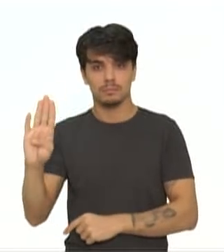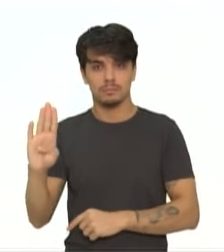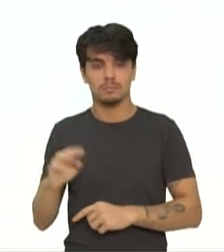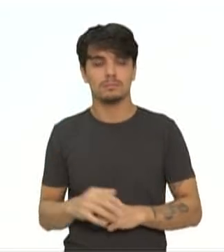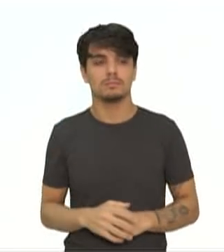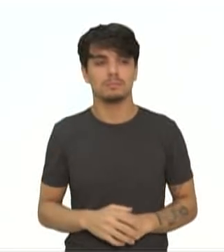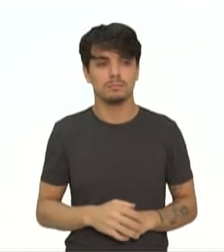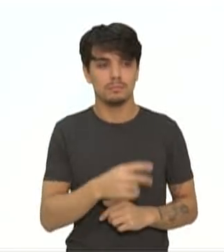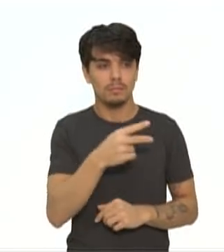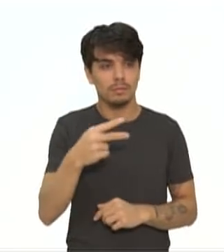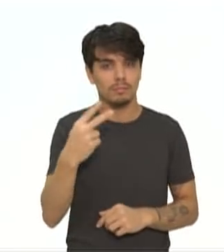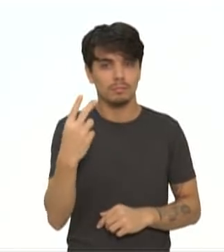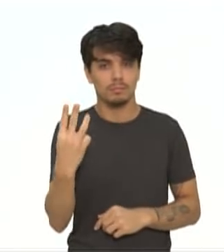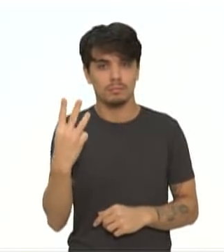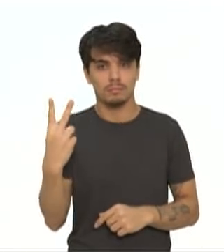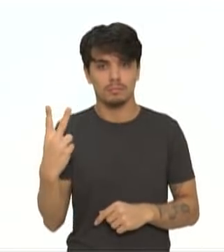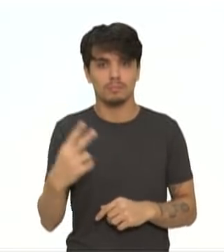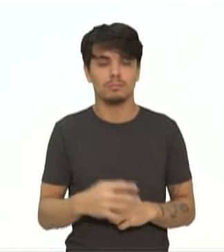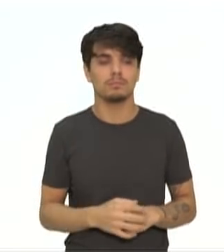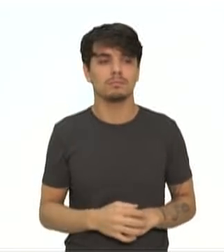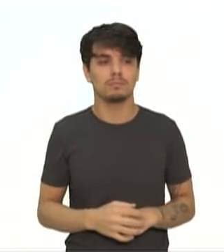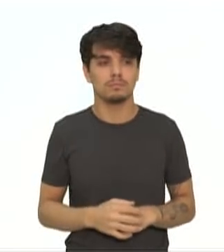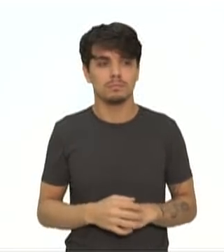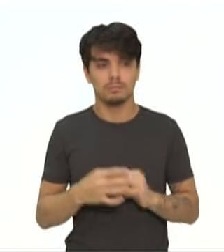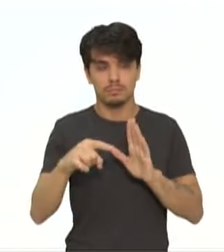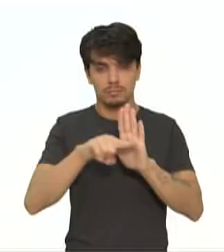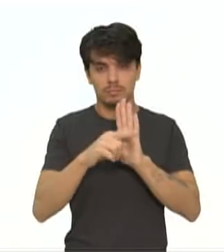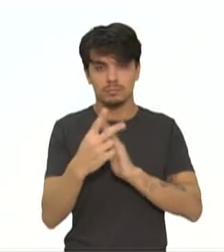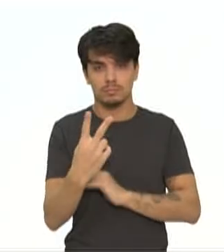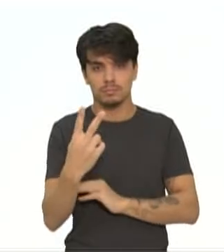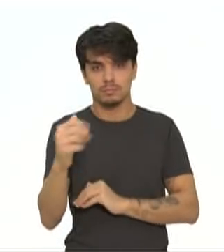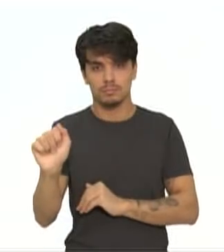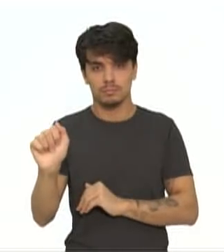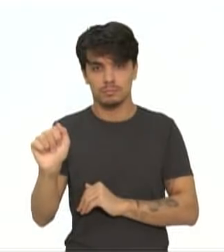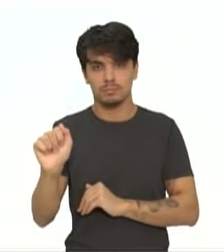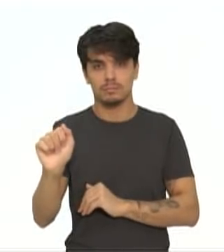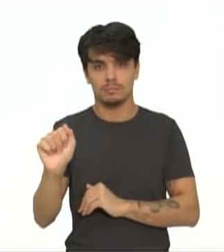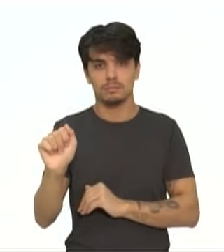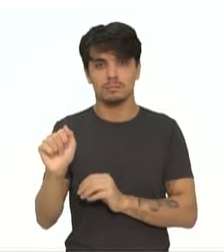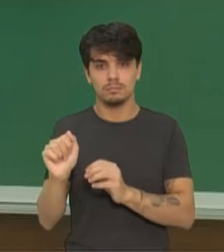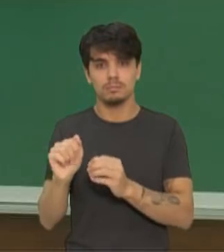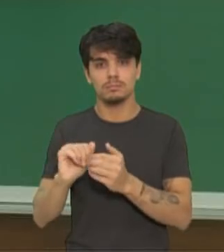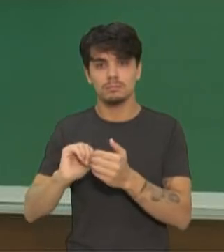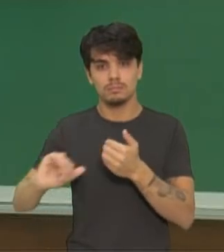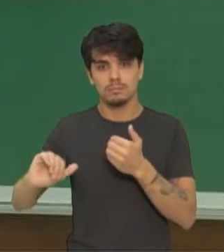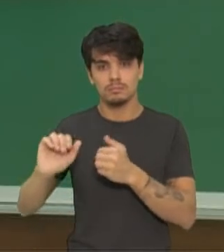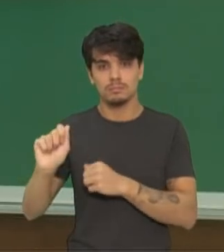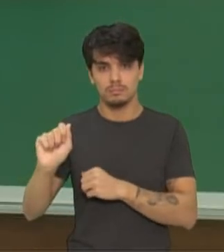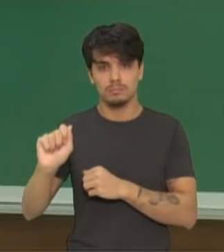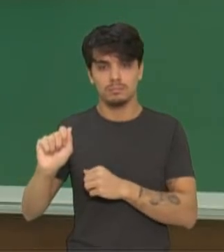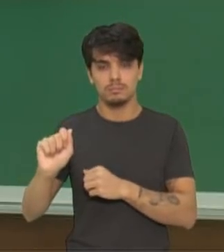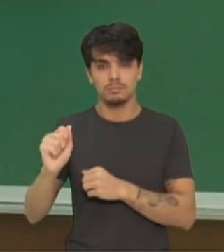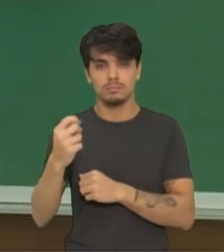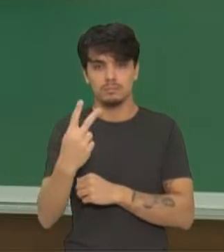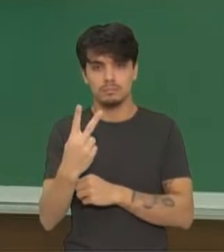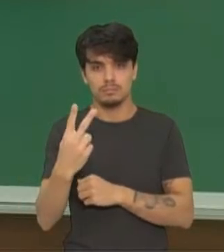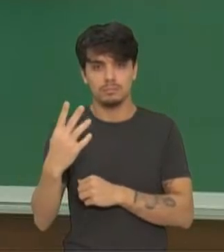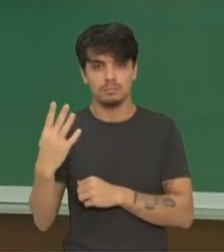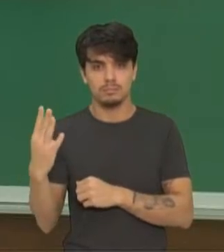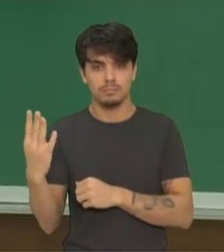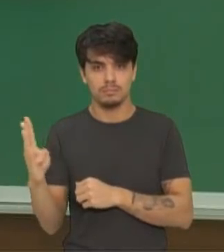a 32. Menos 2A, isolei o A no primeiro membro, ficou 2B,